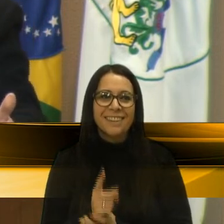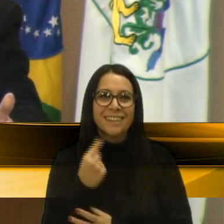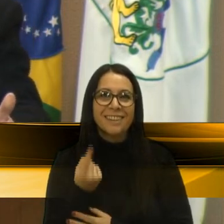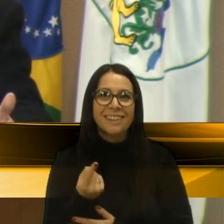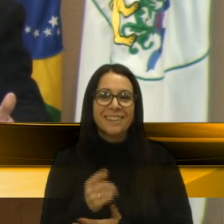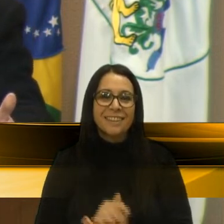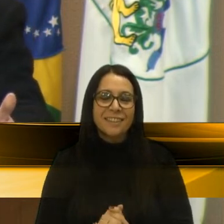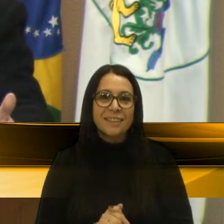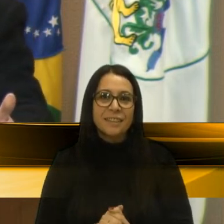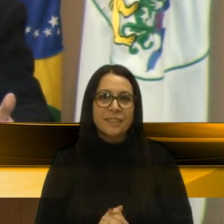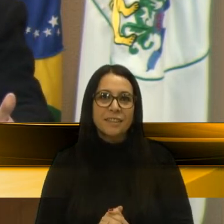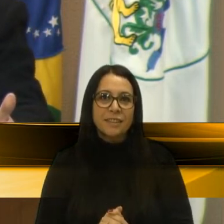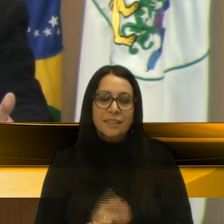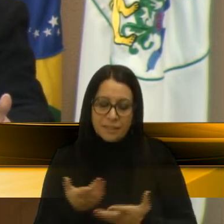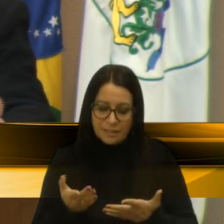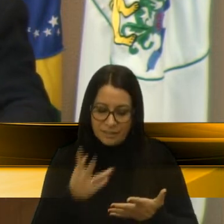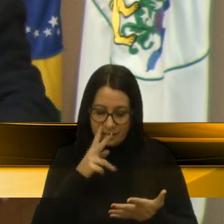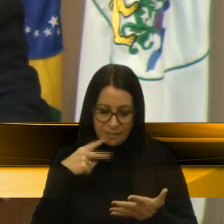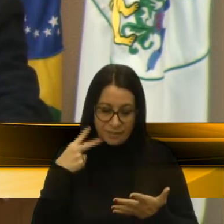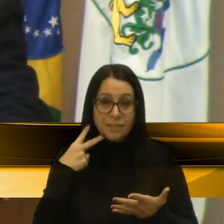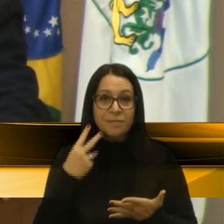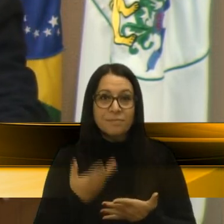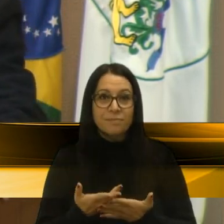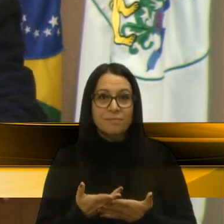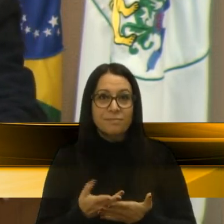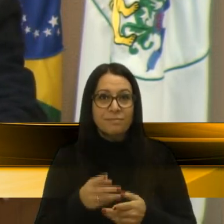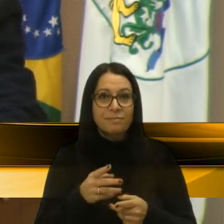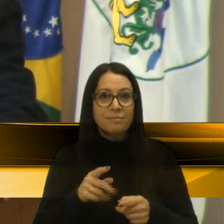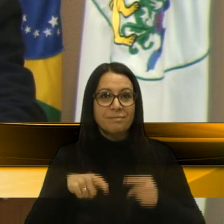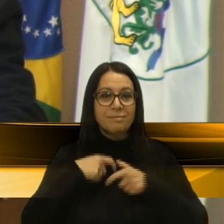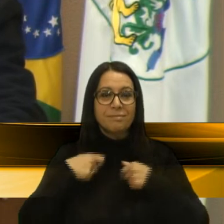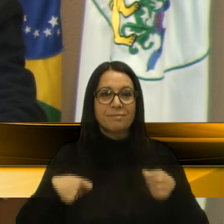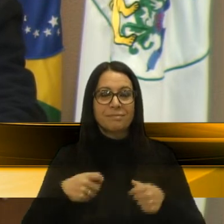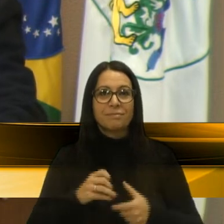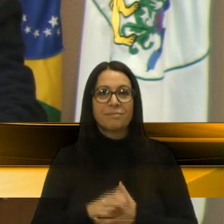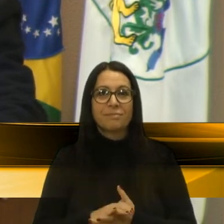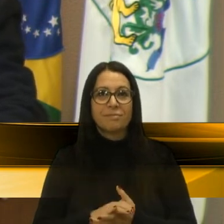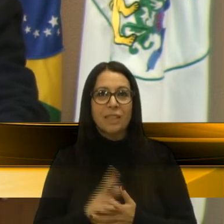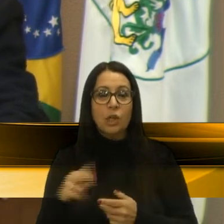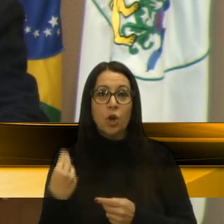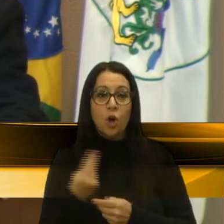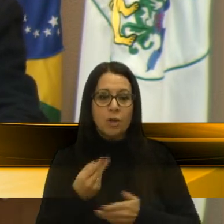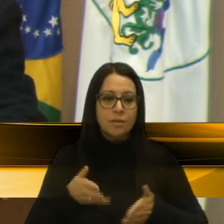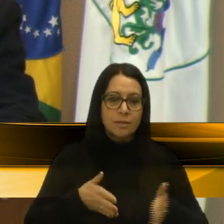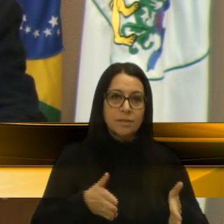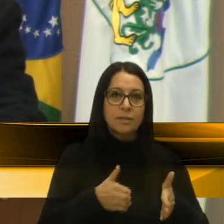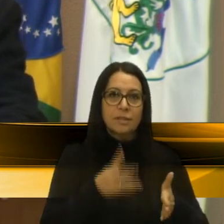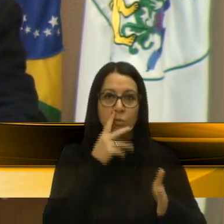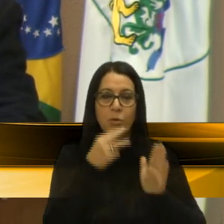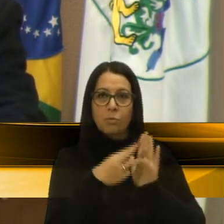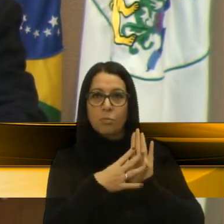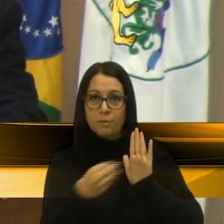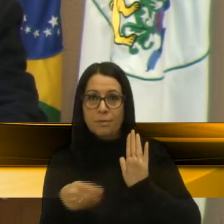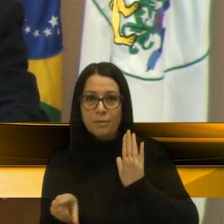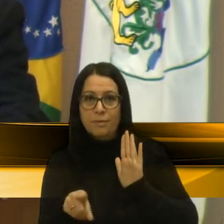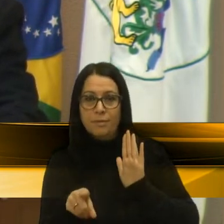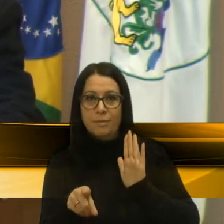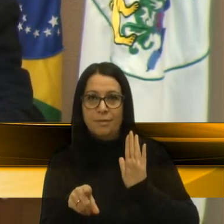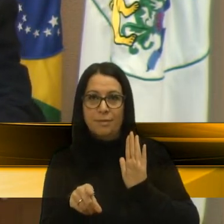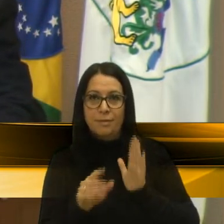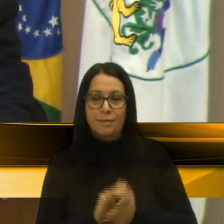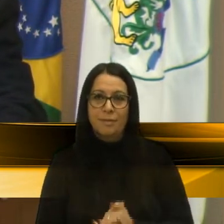né? Agora, o interior se encontra completamente abandonado. As nossas estradas, que